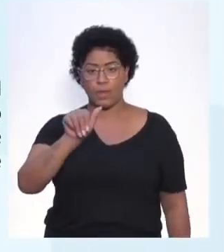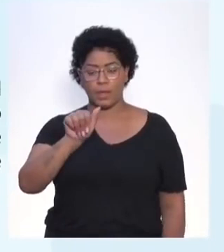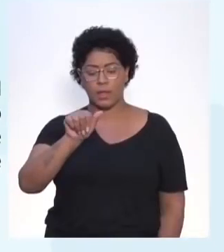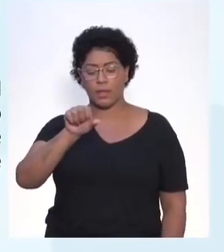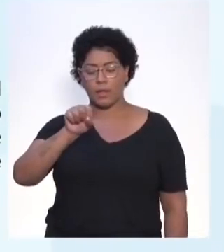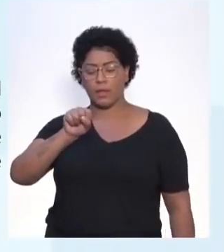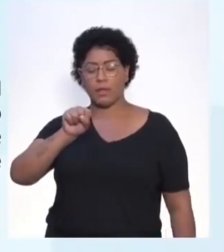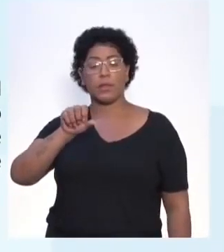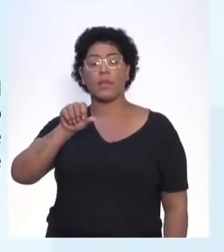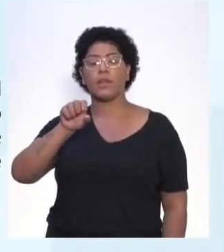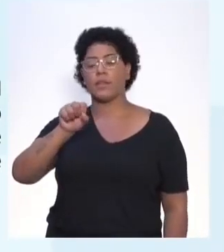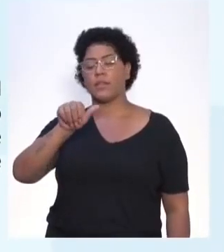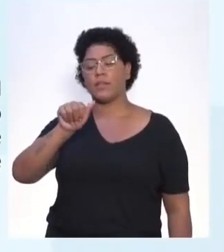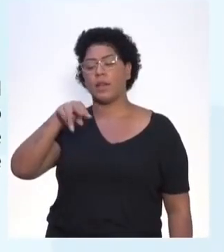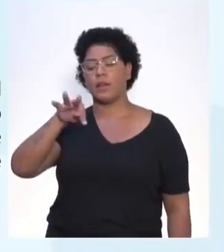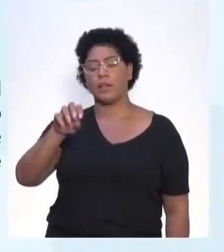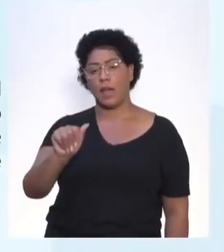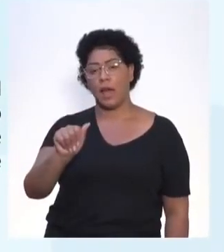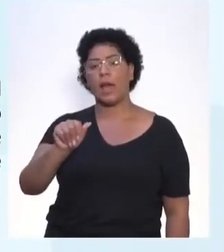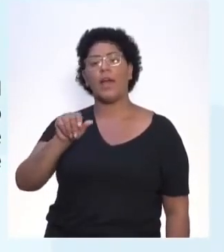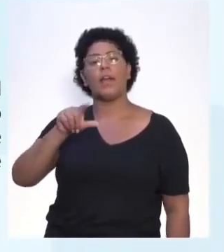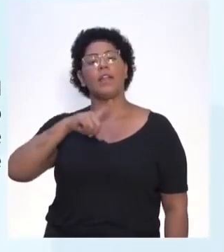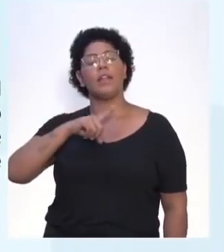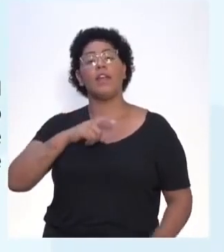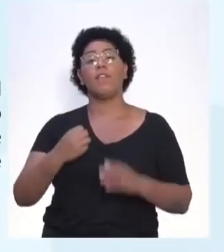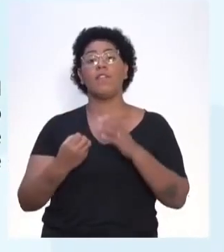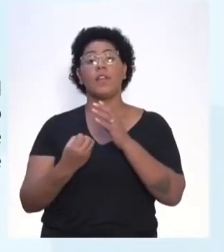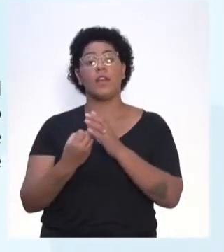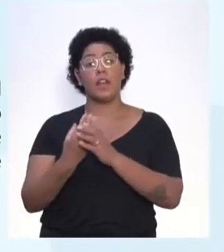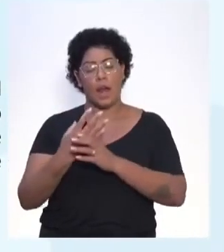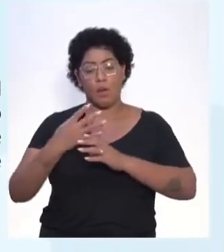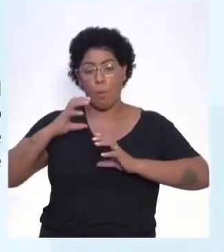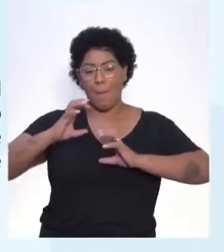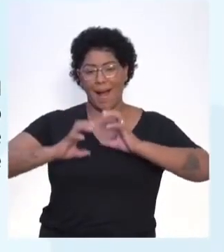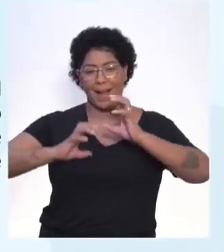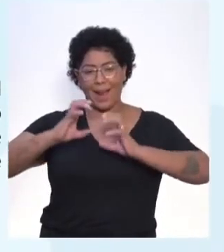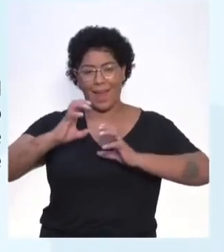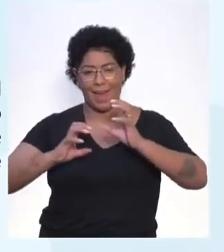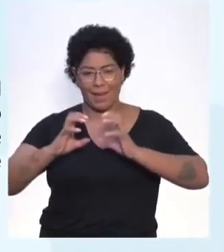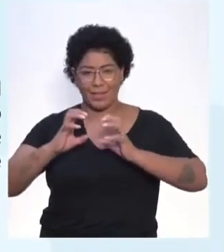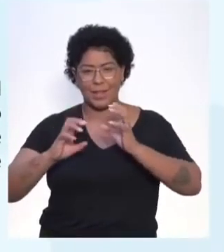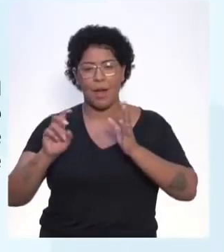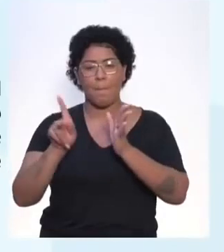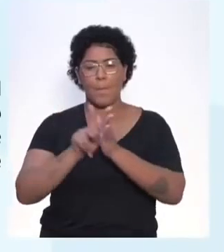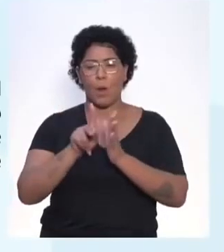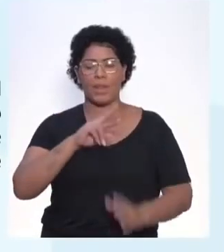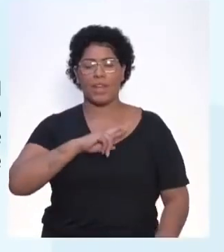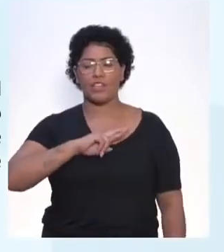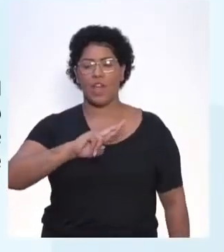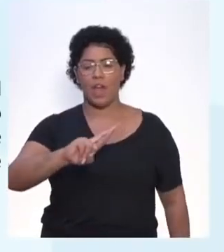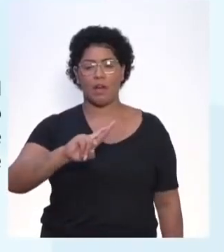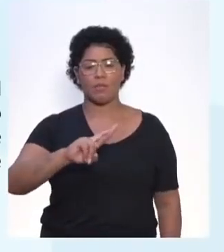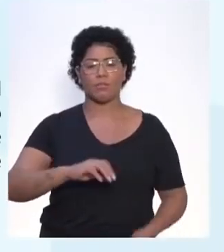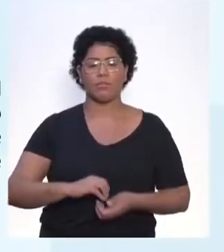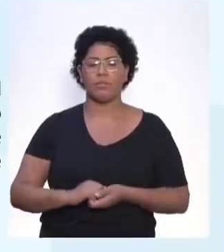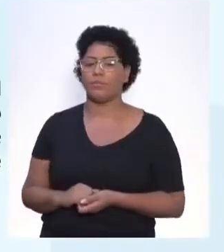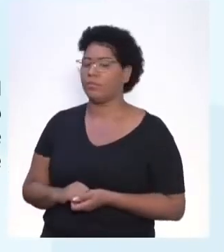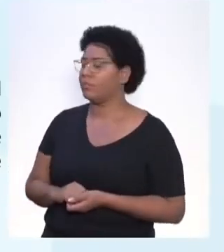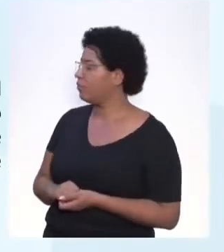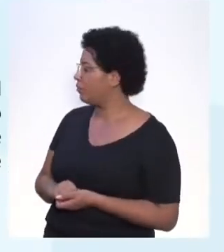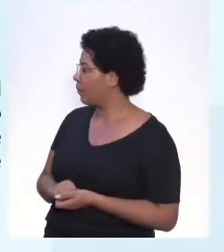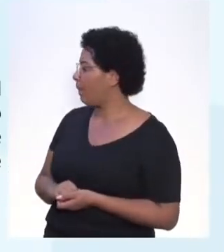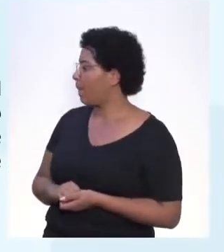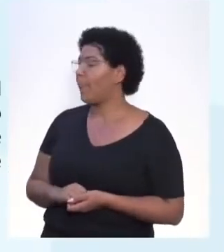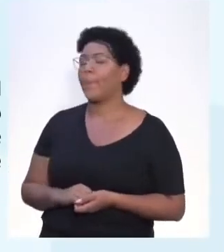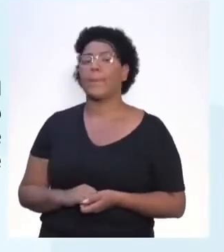tem contornos de conflito religioso, né, mas ela se iniciou a partir do movimento de